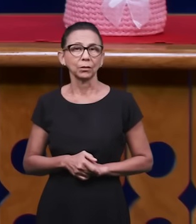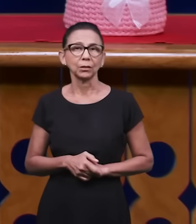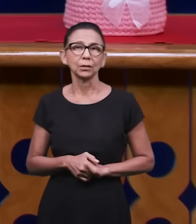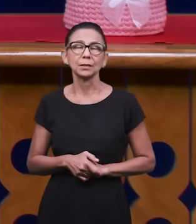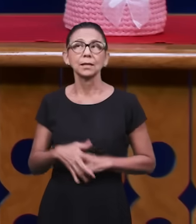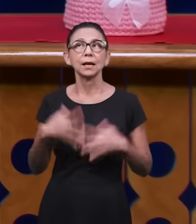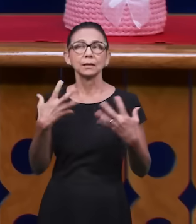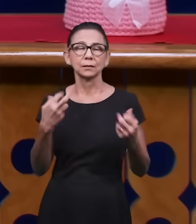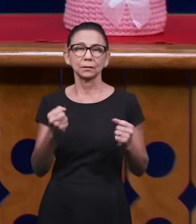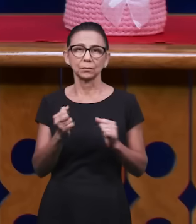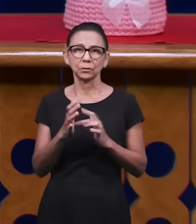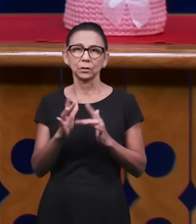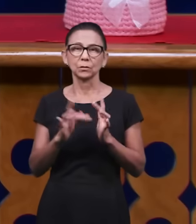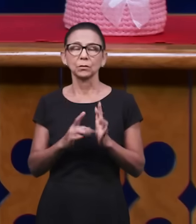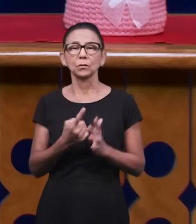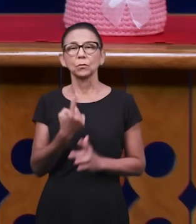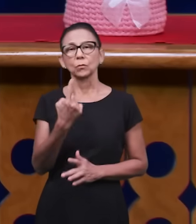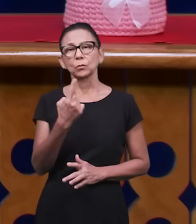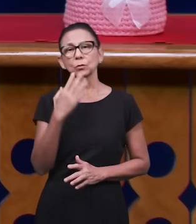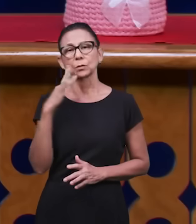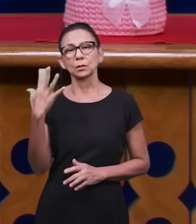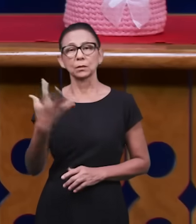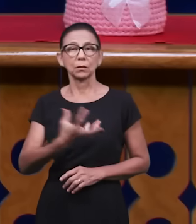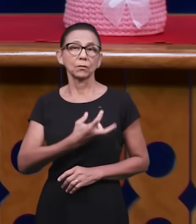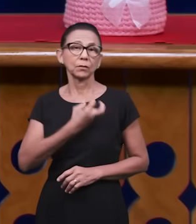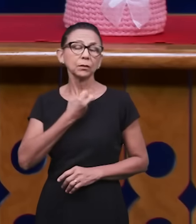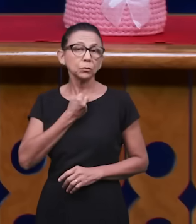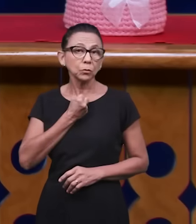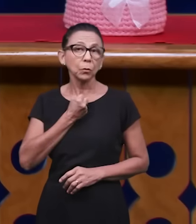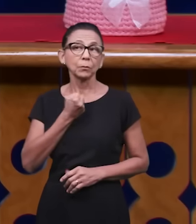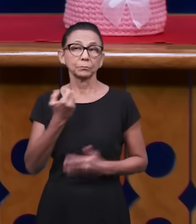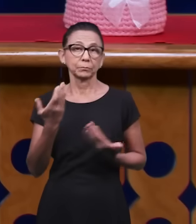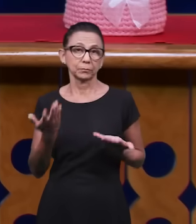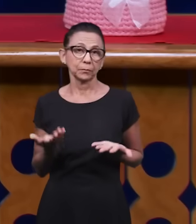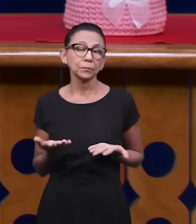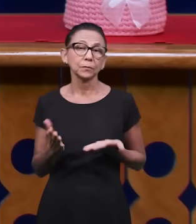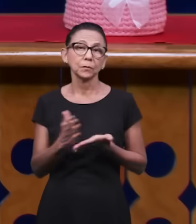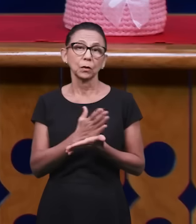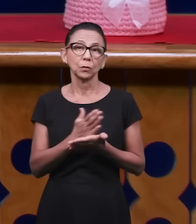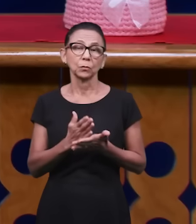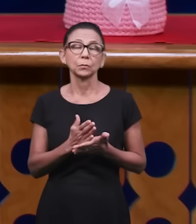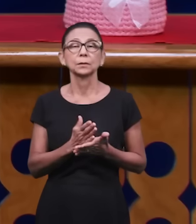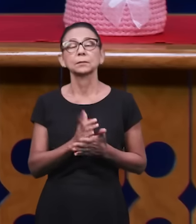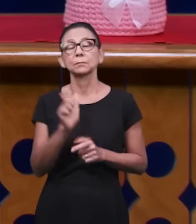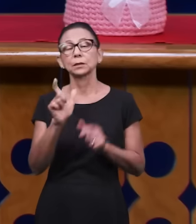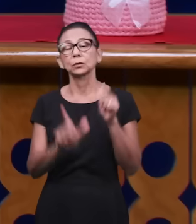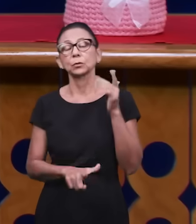nosso Salvador. Muitas pessoas escrevem na Bíblia, assim, na contracapa, né? Em